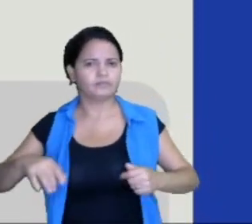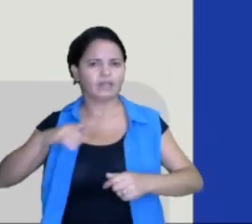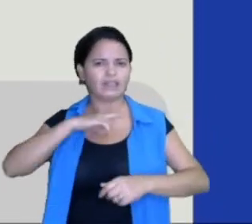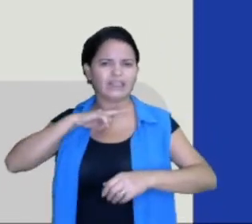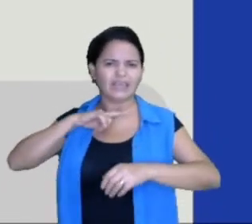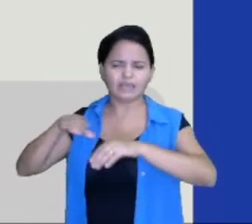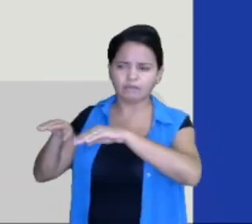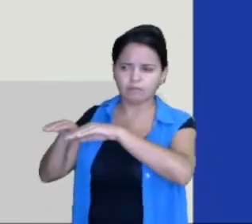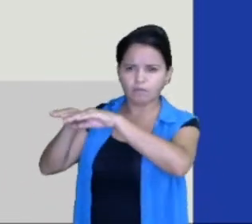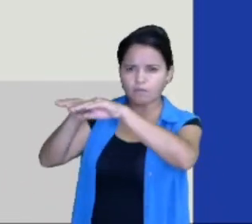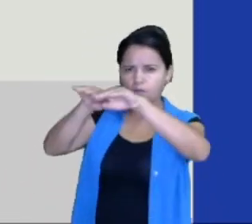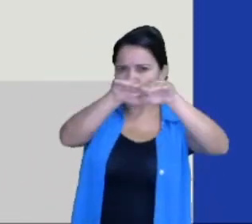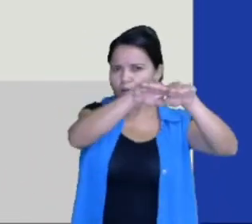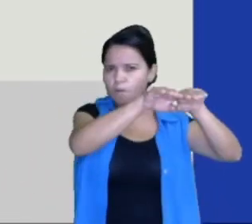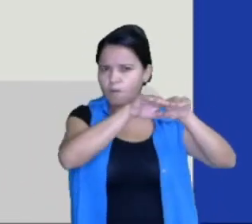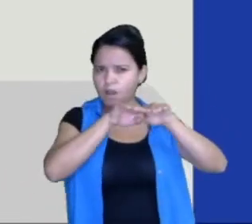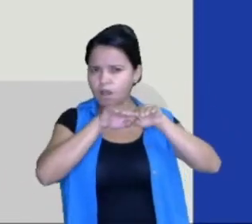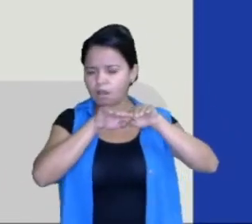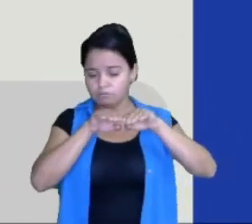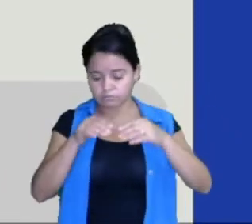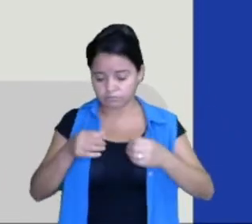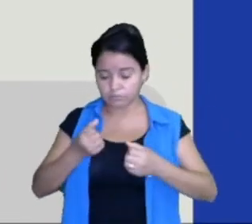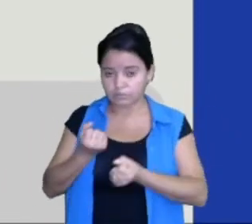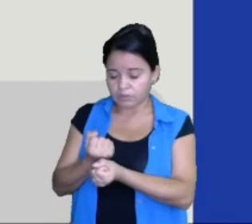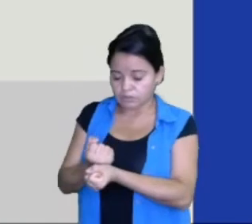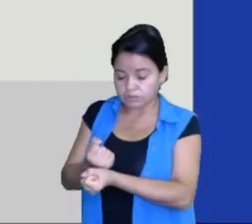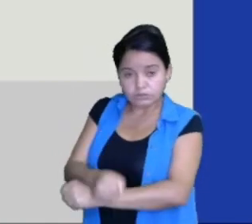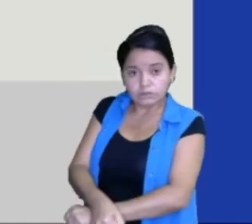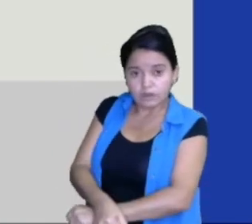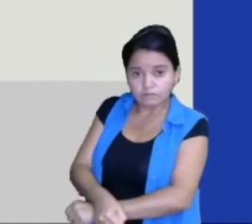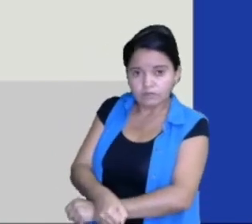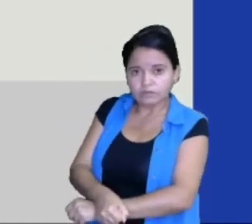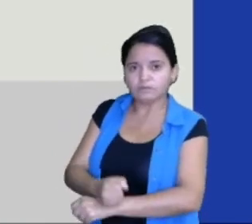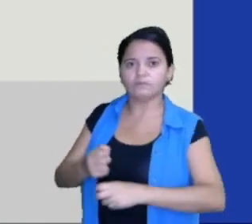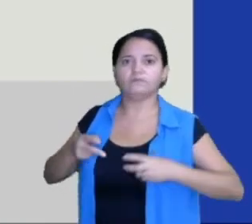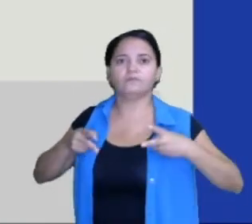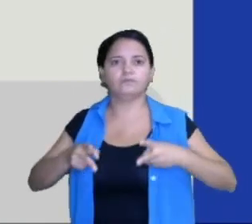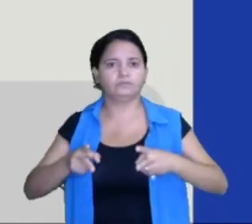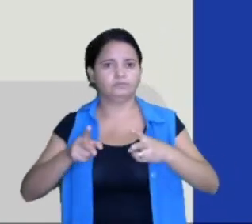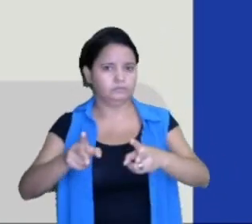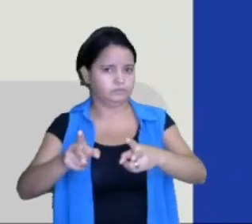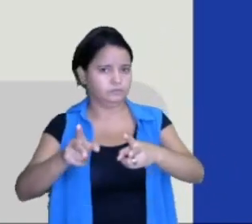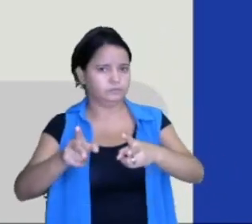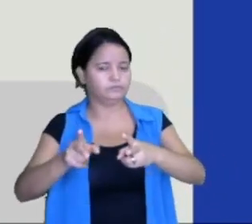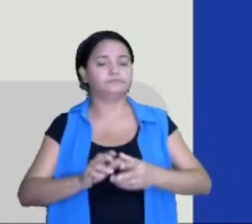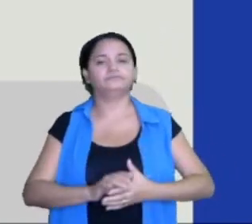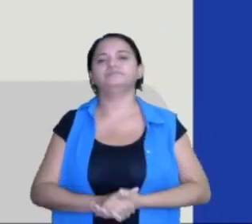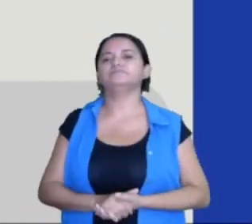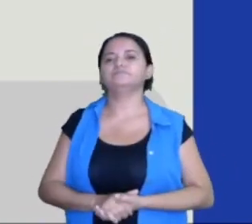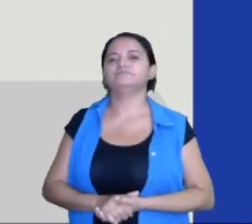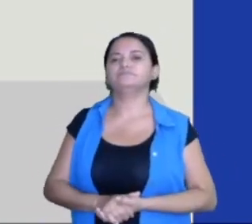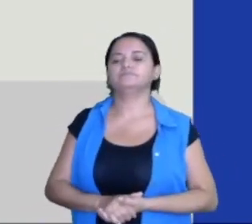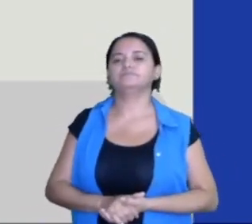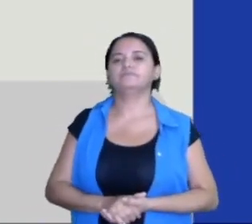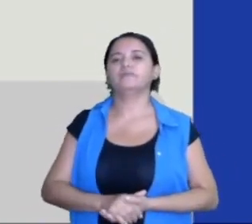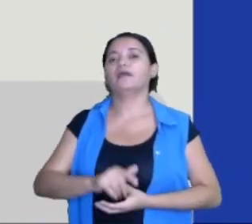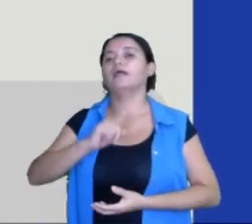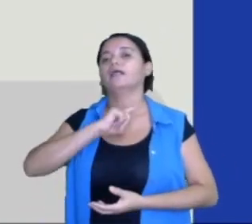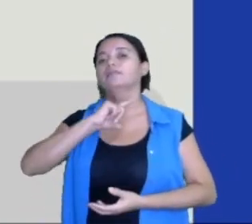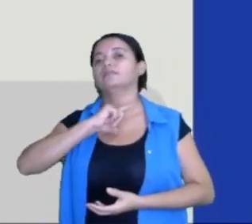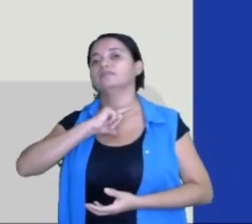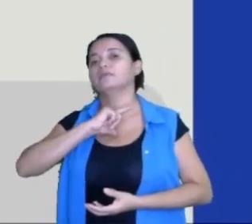a todos, a escravidão permaneceu, tá certo? Apesar da existência do